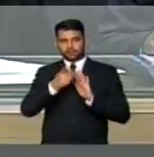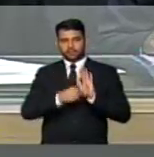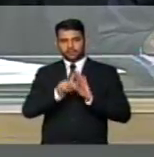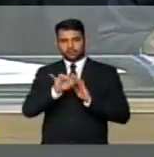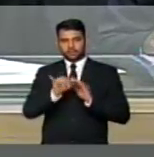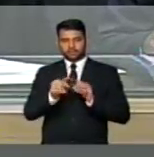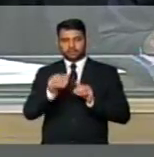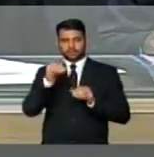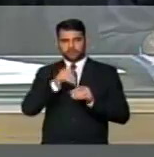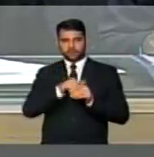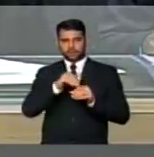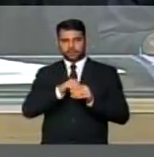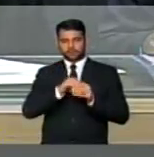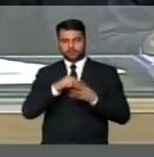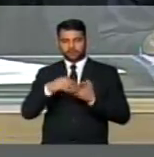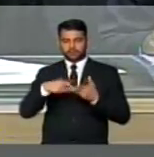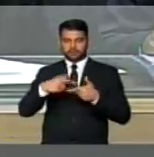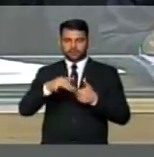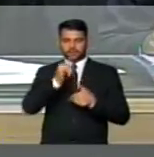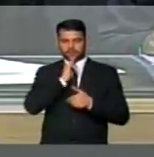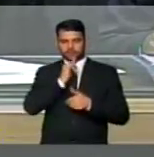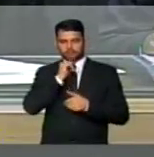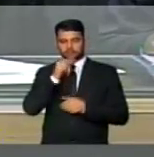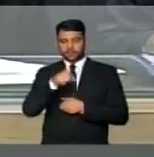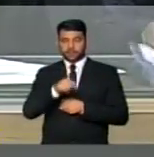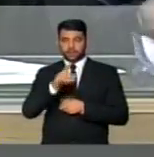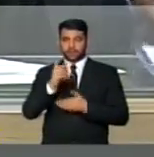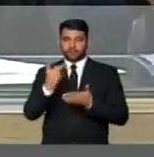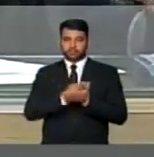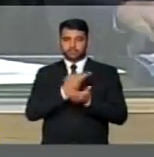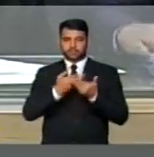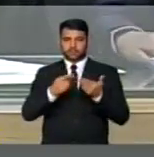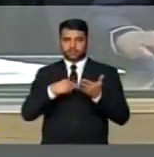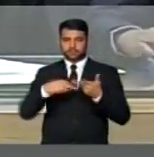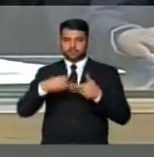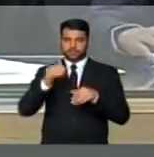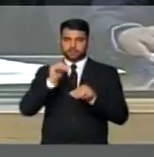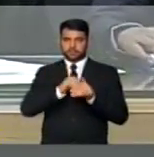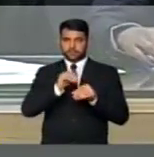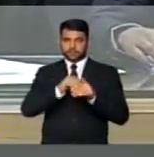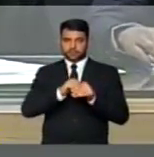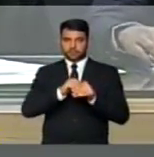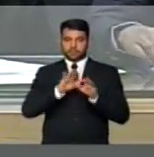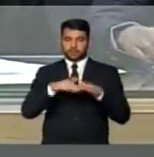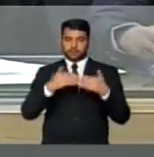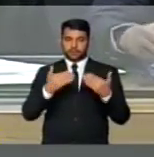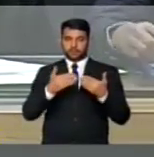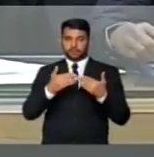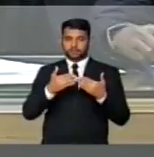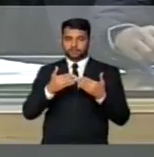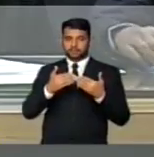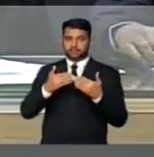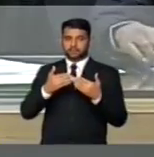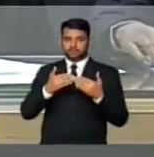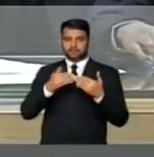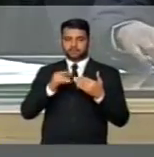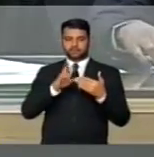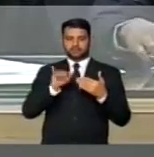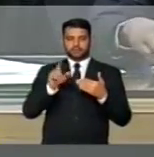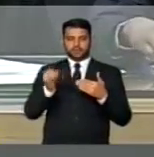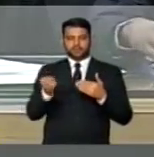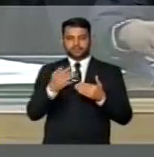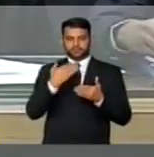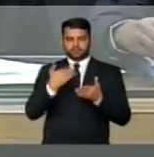foi votada, e há vários exemplos aqui que ocorreram em várias votações. Então, seria uma novidade a